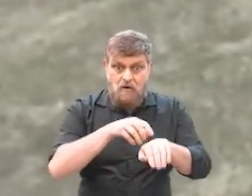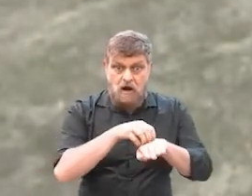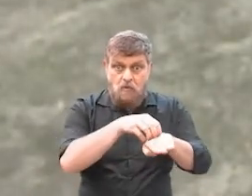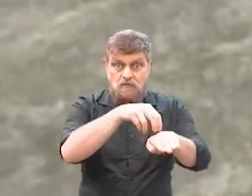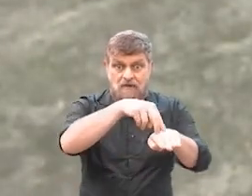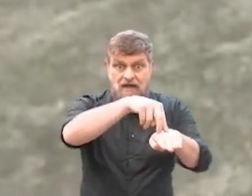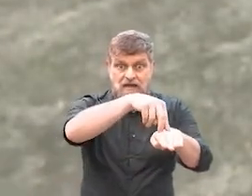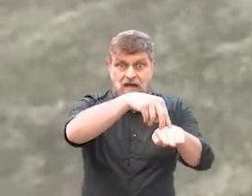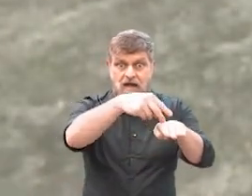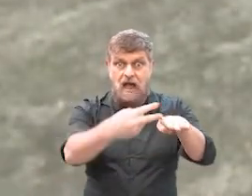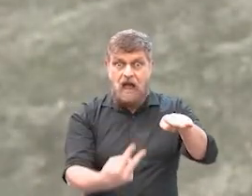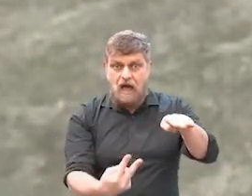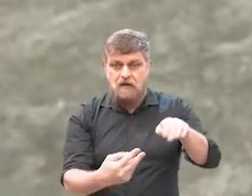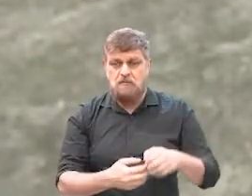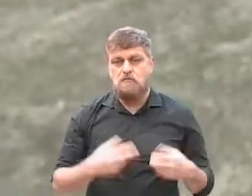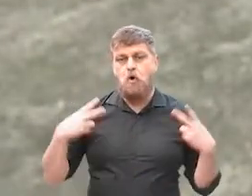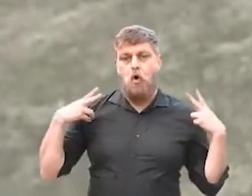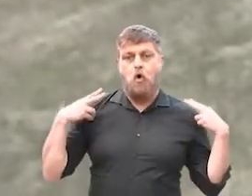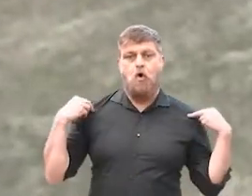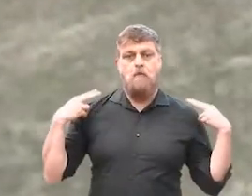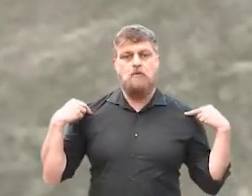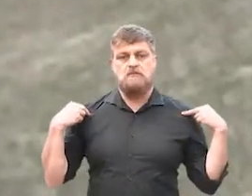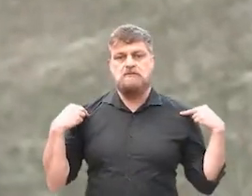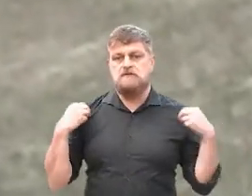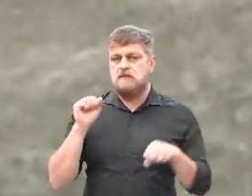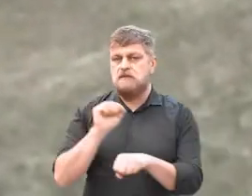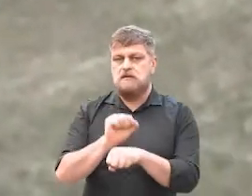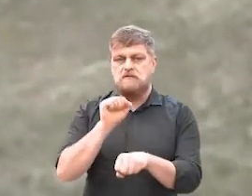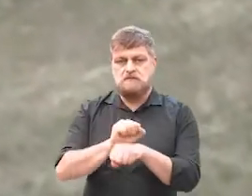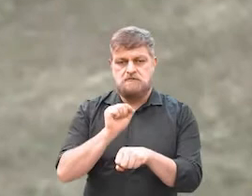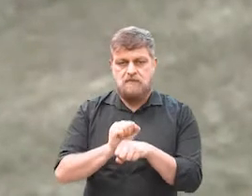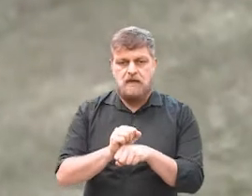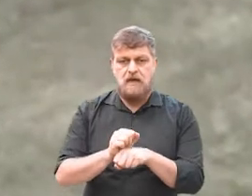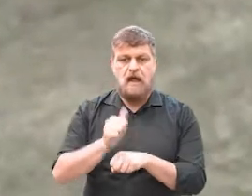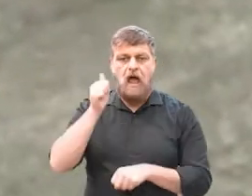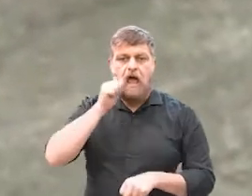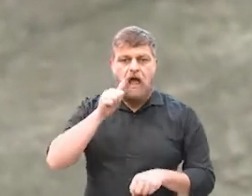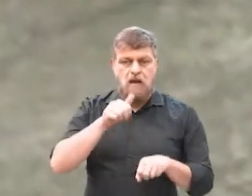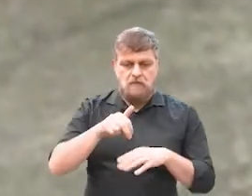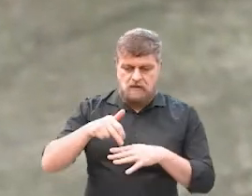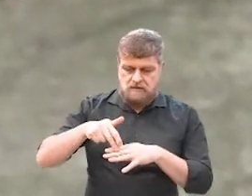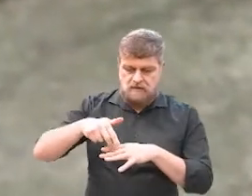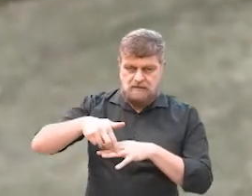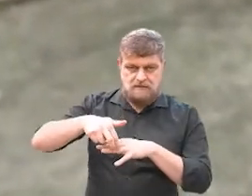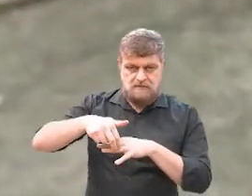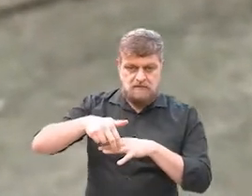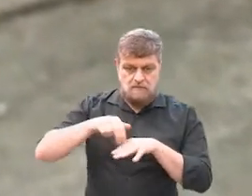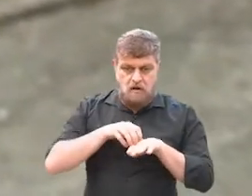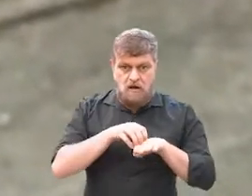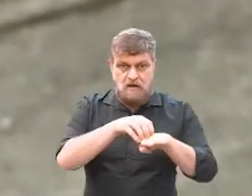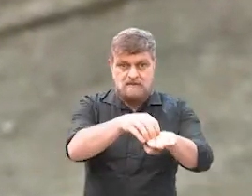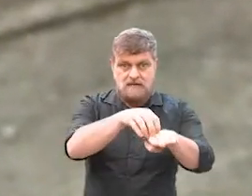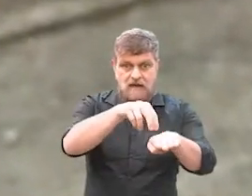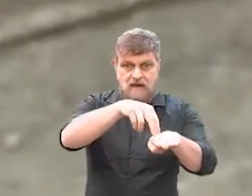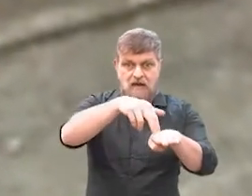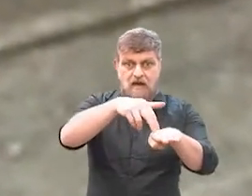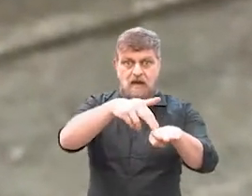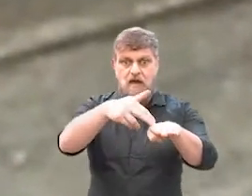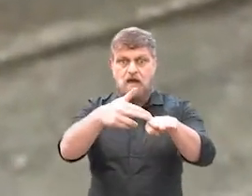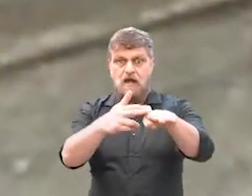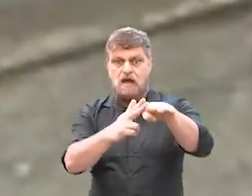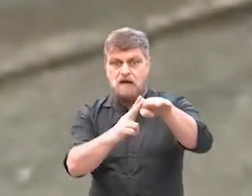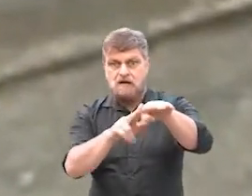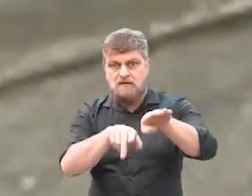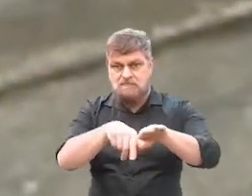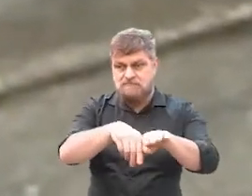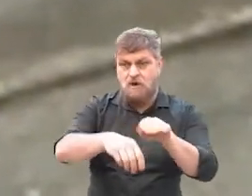flagraram o momento em que tudo aconteceu. O motorista não espera até que ela tenha descido completamente e sai com o